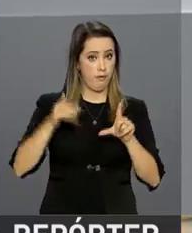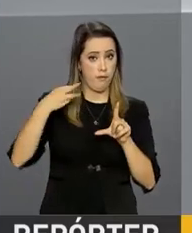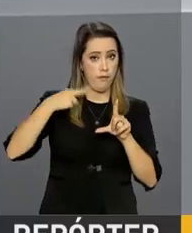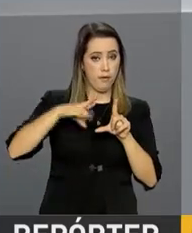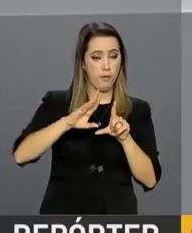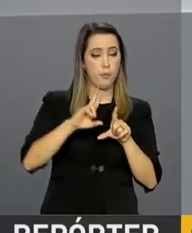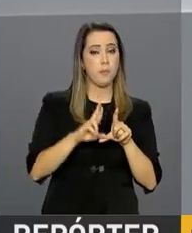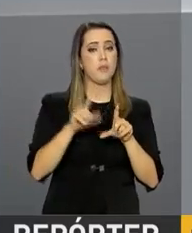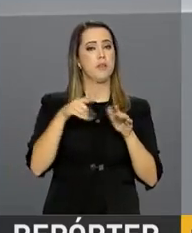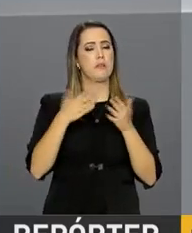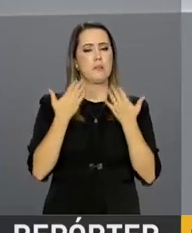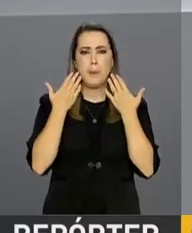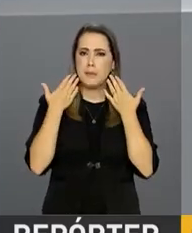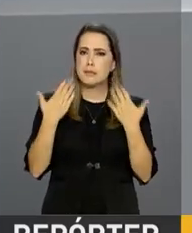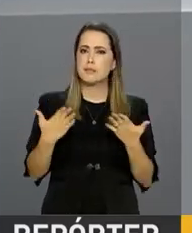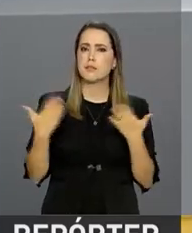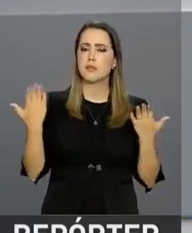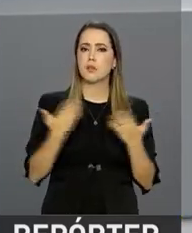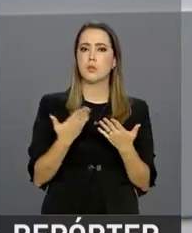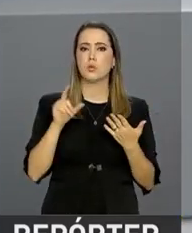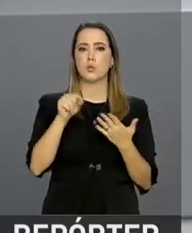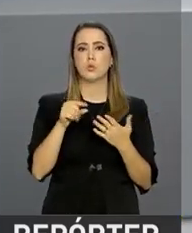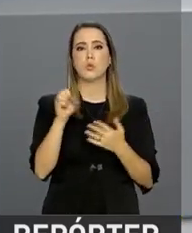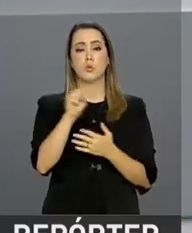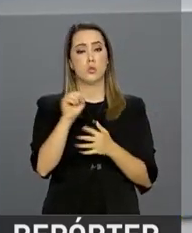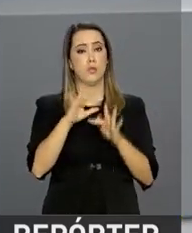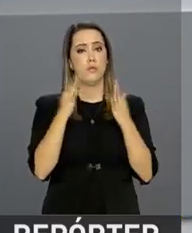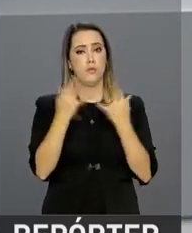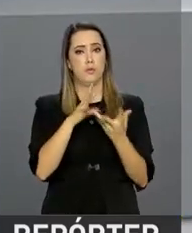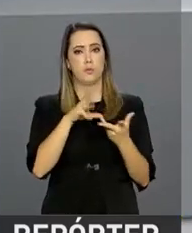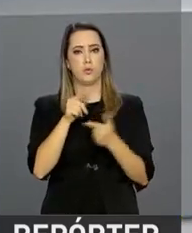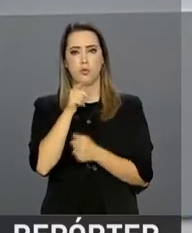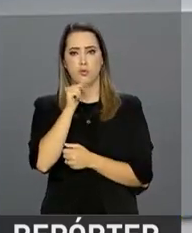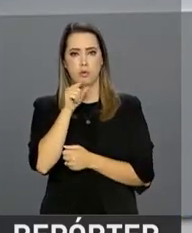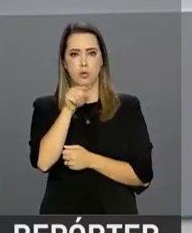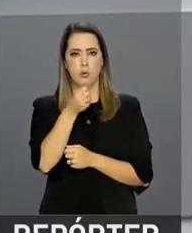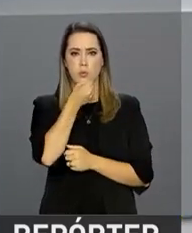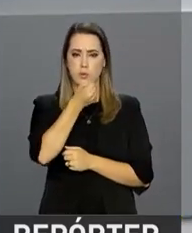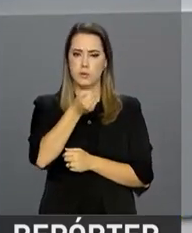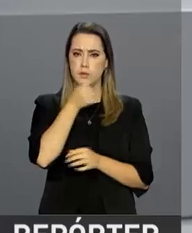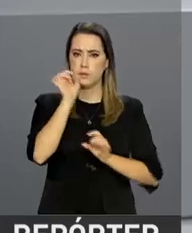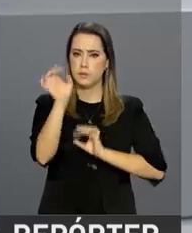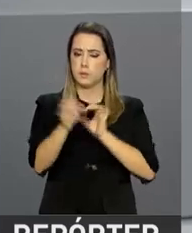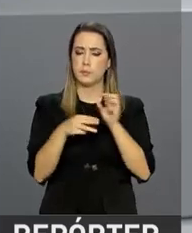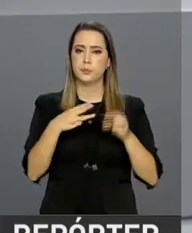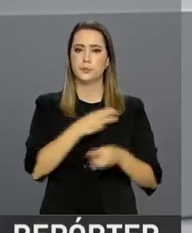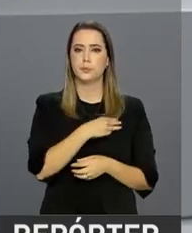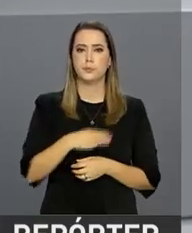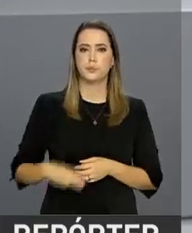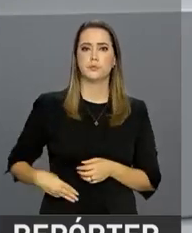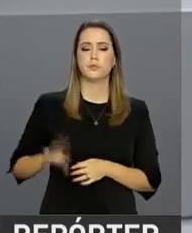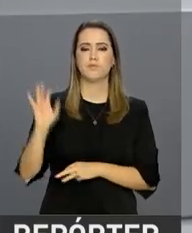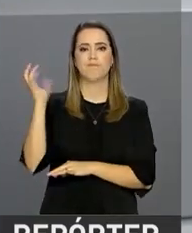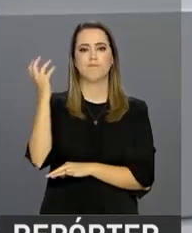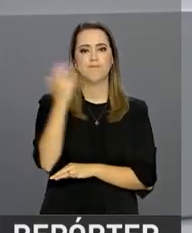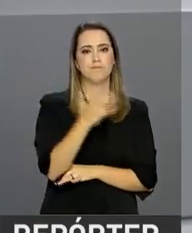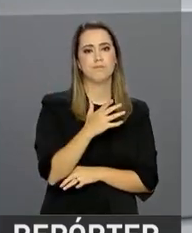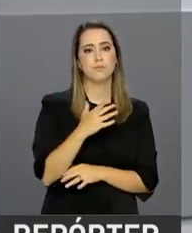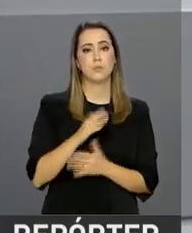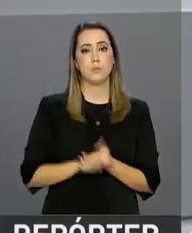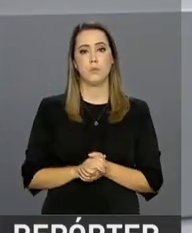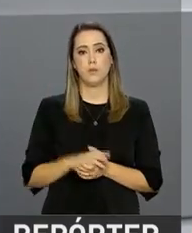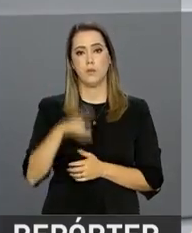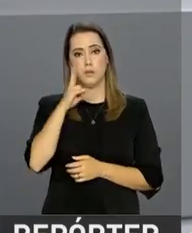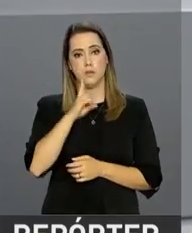transmite hoje à noite o programa especial 8º Fórum Mundial da Água, com uma entrevista exclusiva do ministro do Meio Ambiente, Sarney